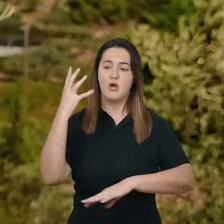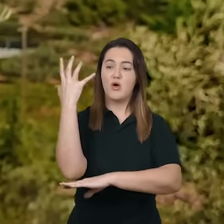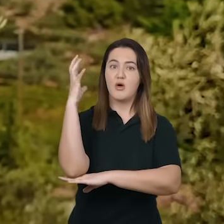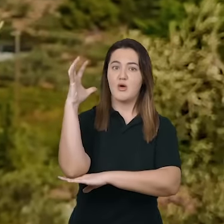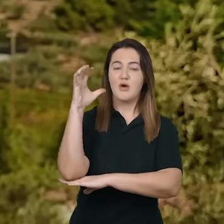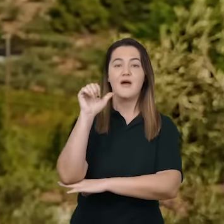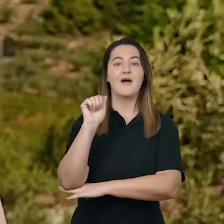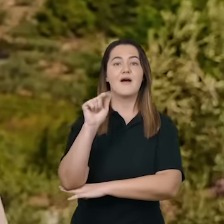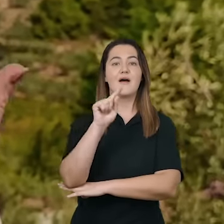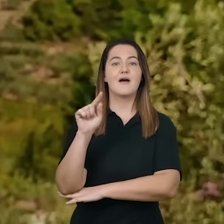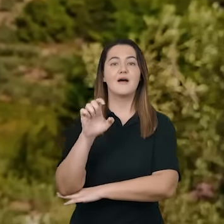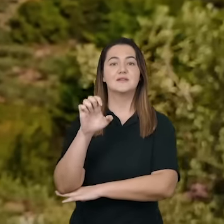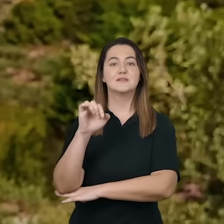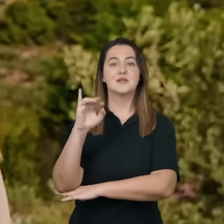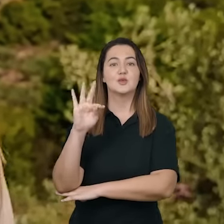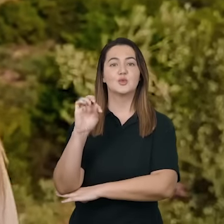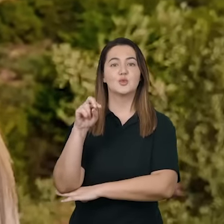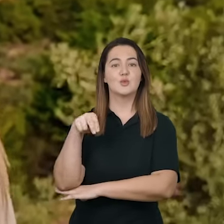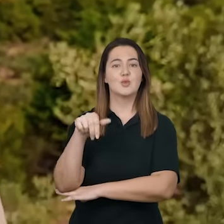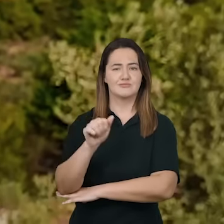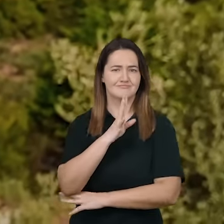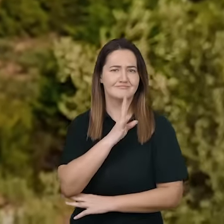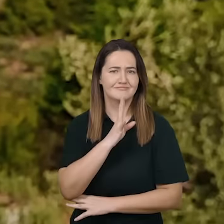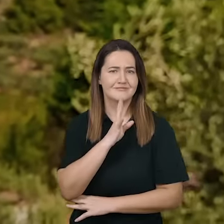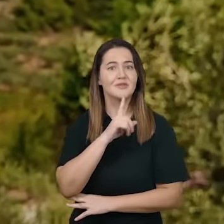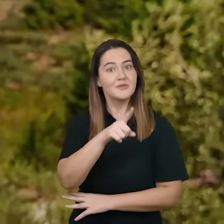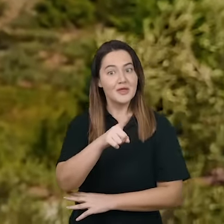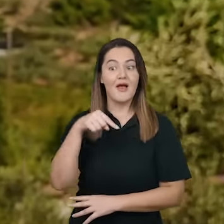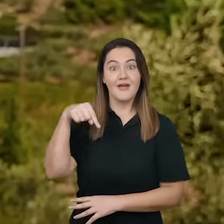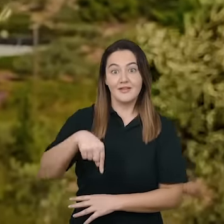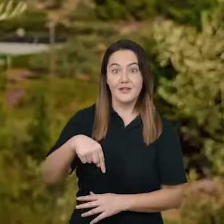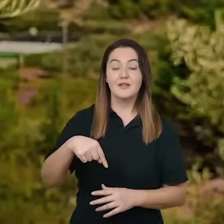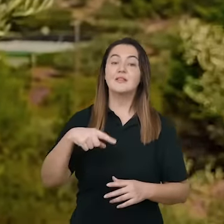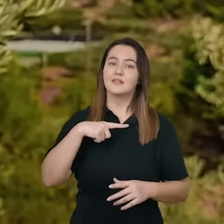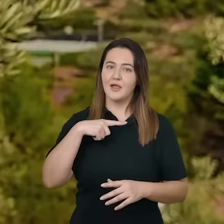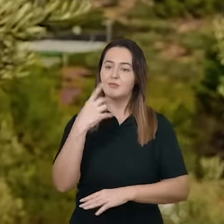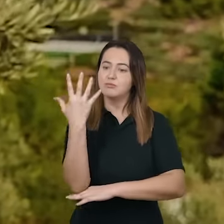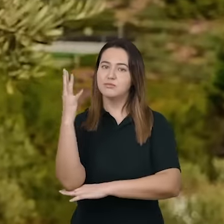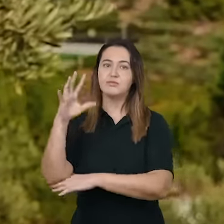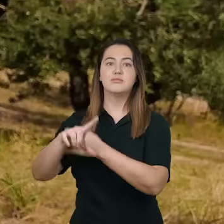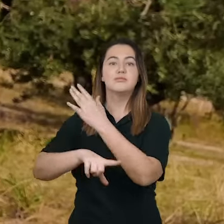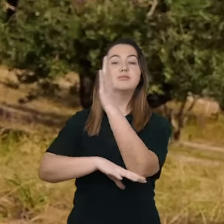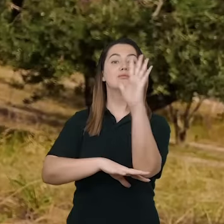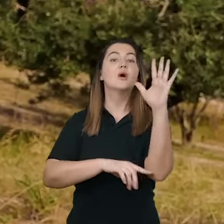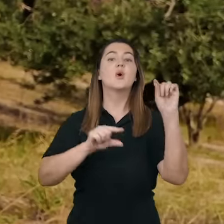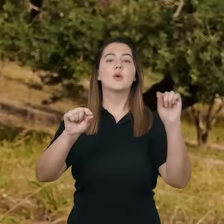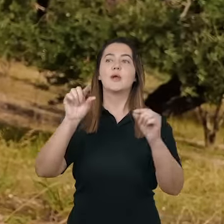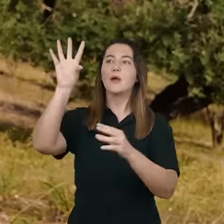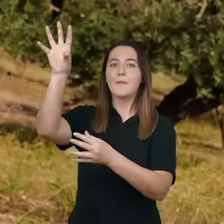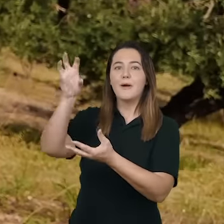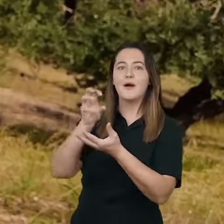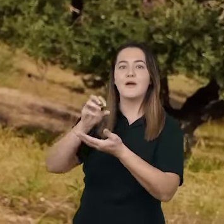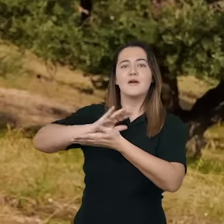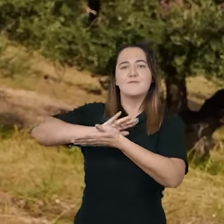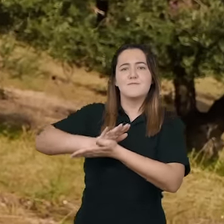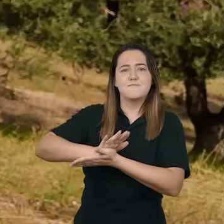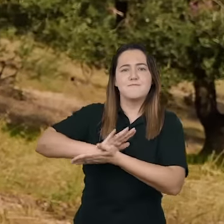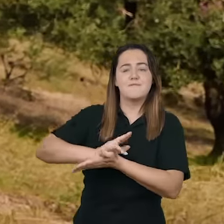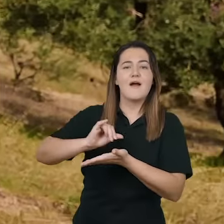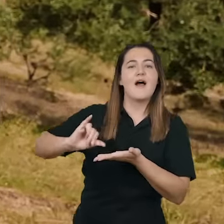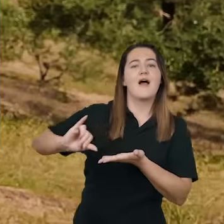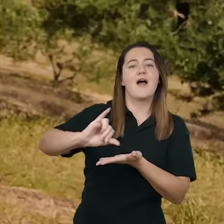perder a oportunidade de conhecer aqui um lugar onde produz azeite de oliva. A gente está aqui no Óleo